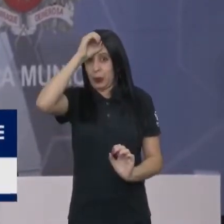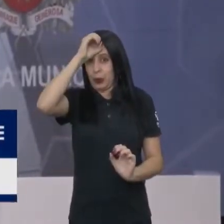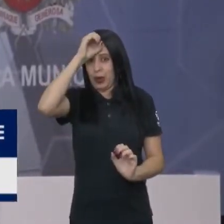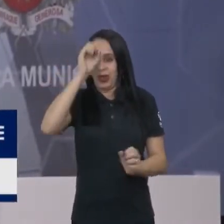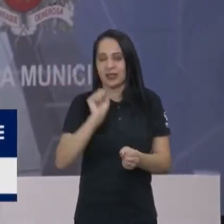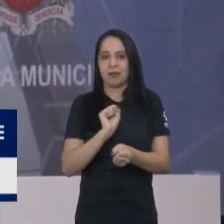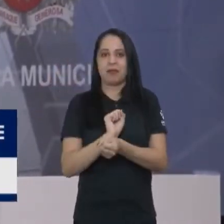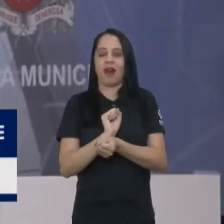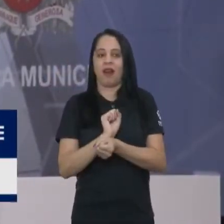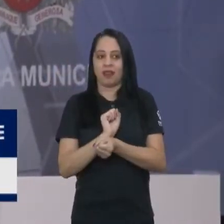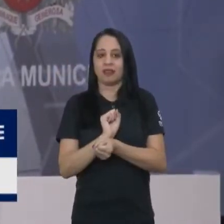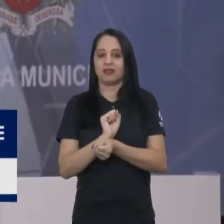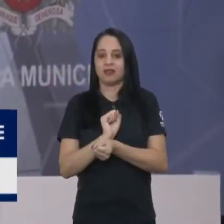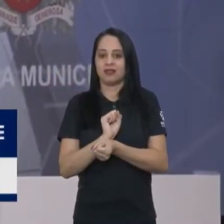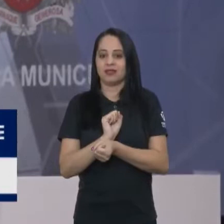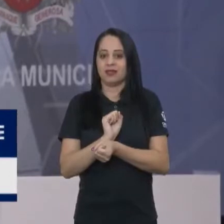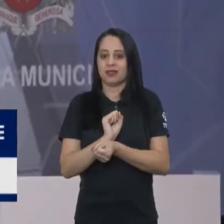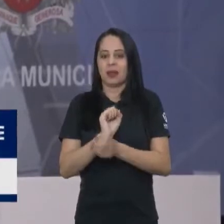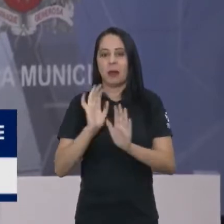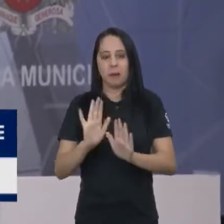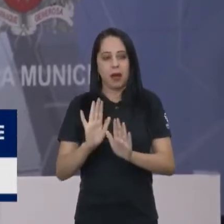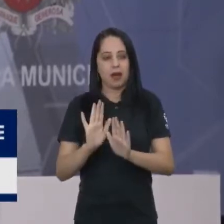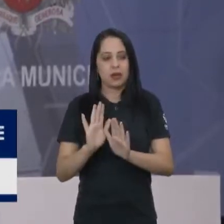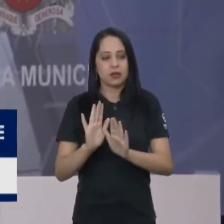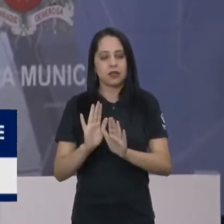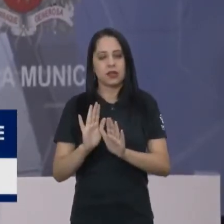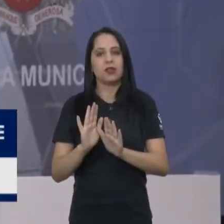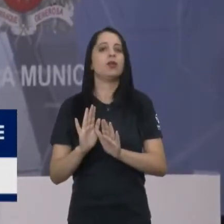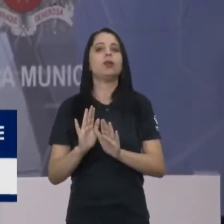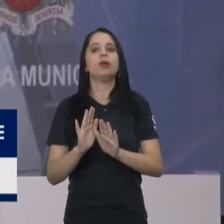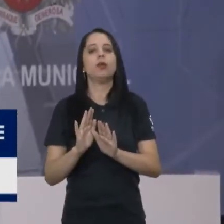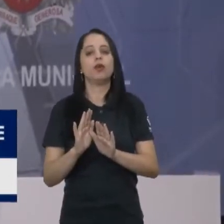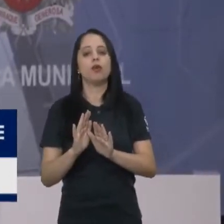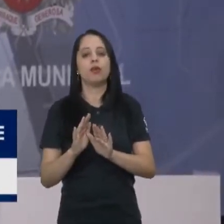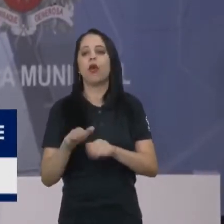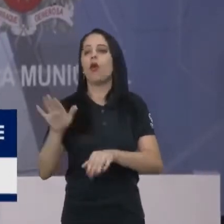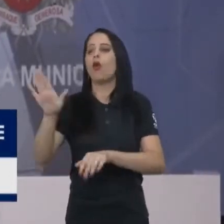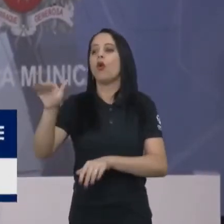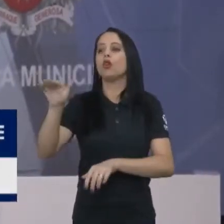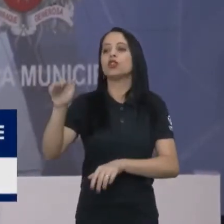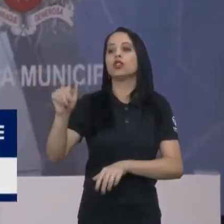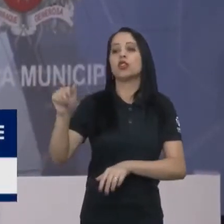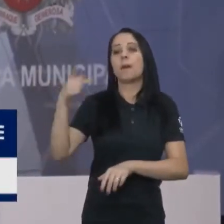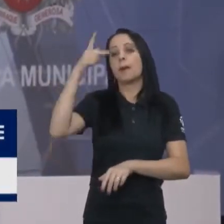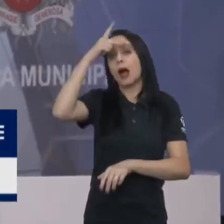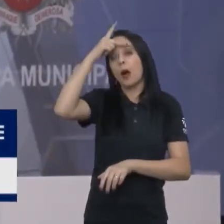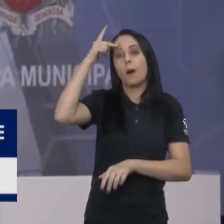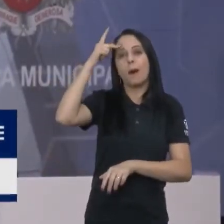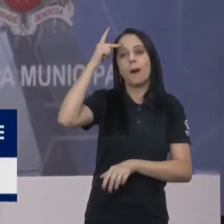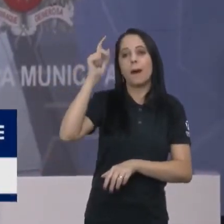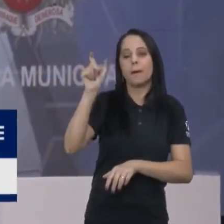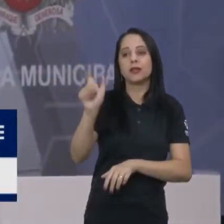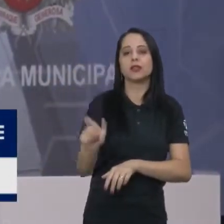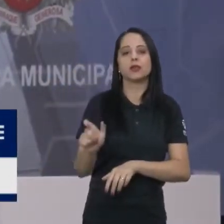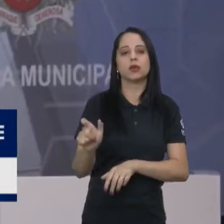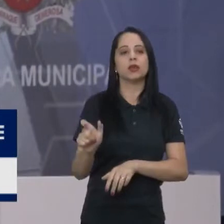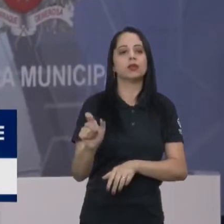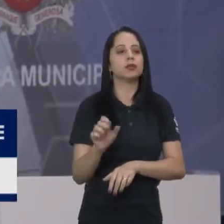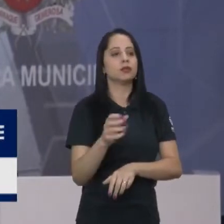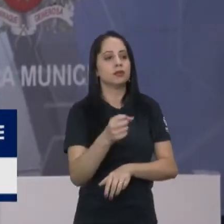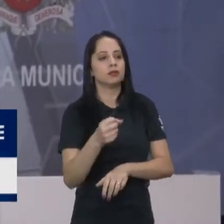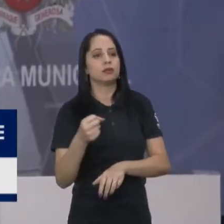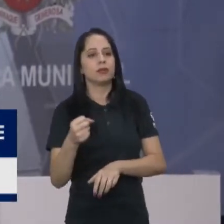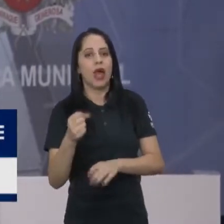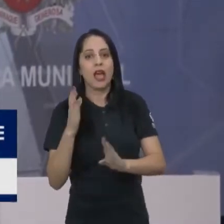né? Aí você fala, não, mas eu vou abrir uma porta na prefeitura e vou ter uma pessoa que sabe menos do que eu. Aí você abre a porta e descobre que não, né? Tem